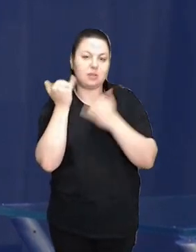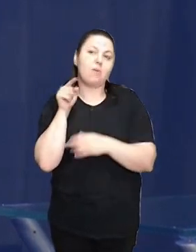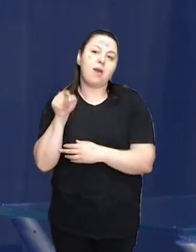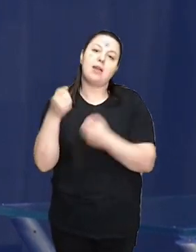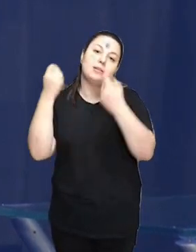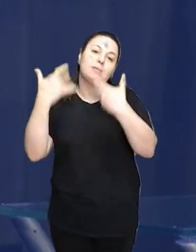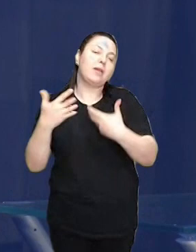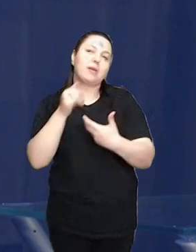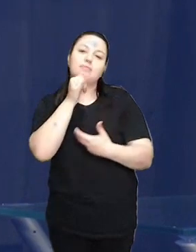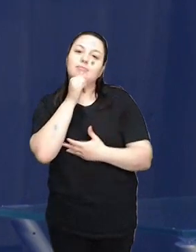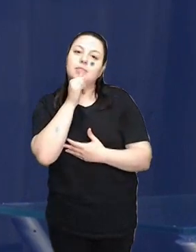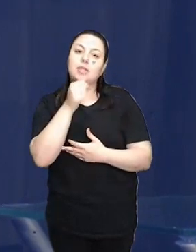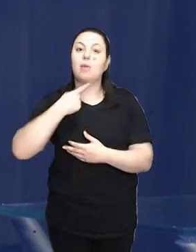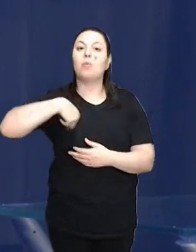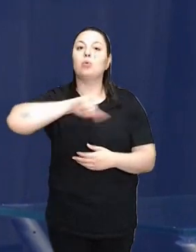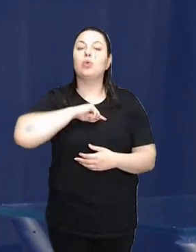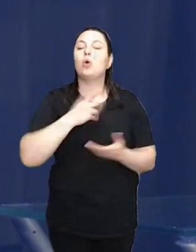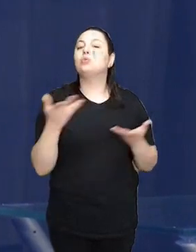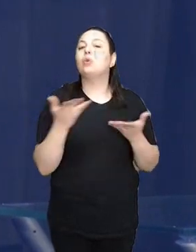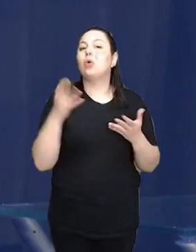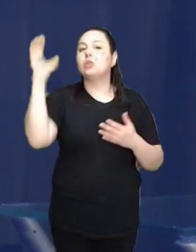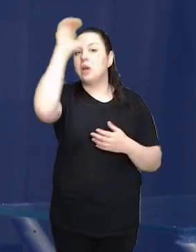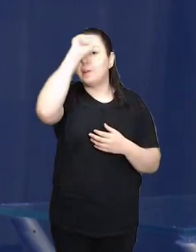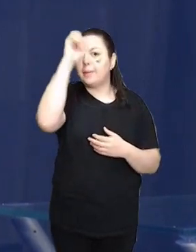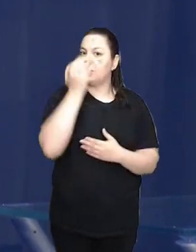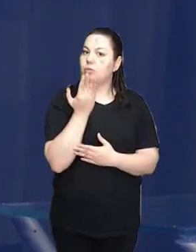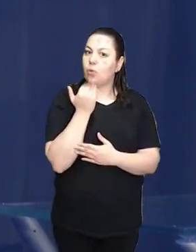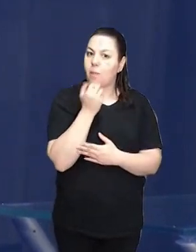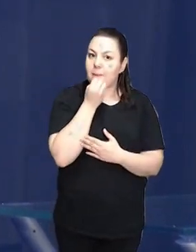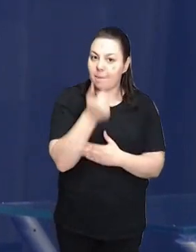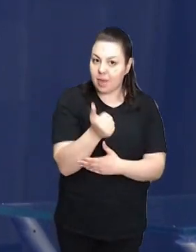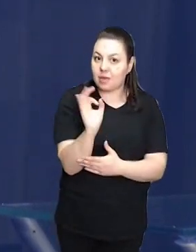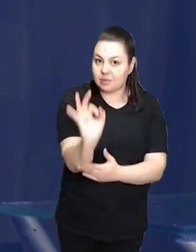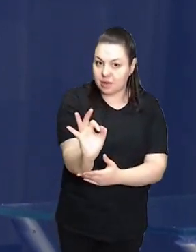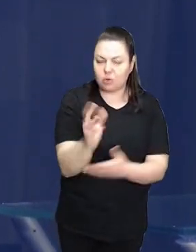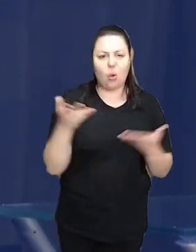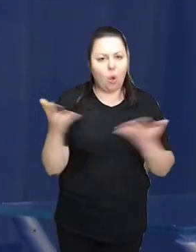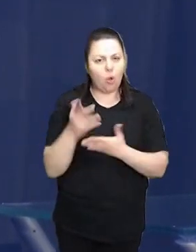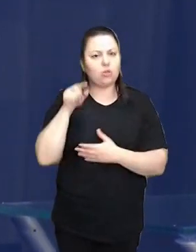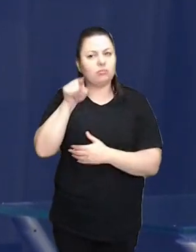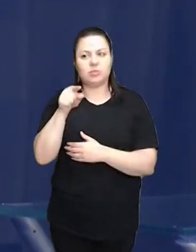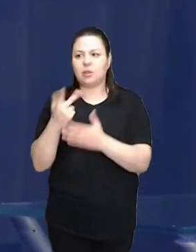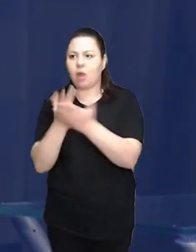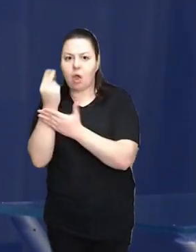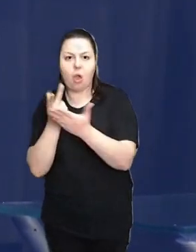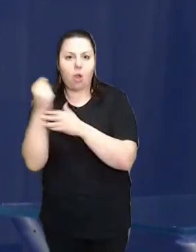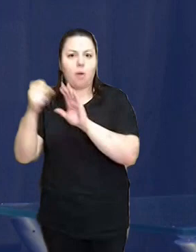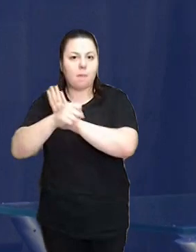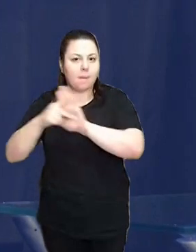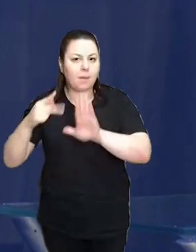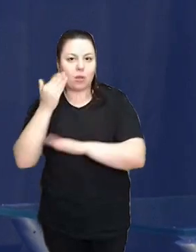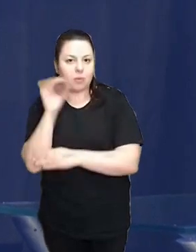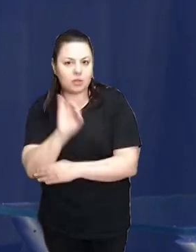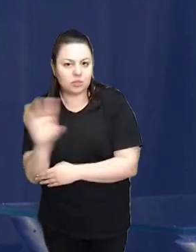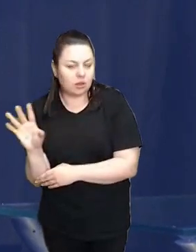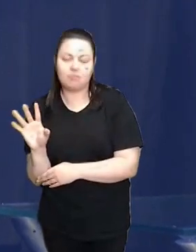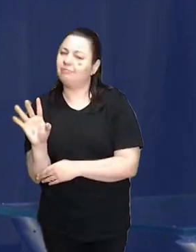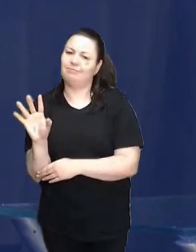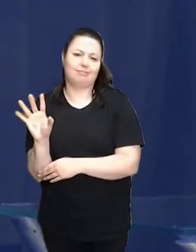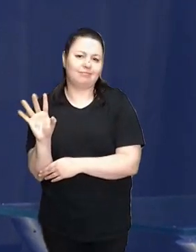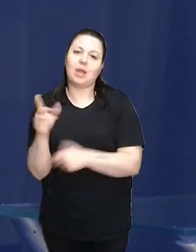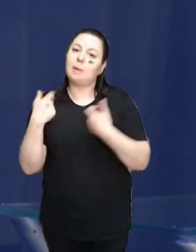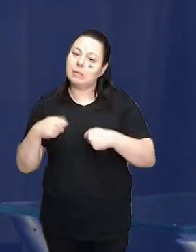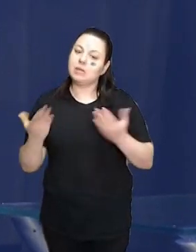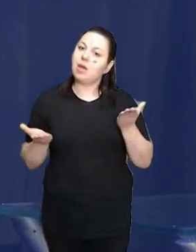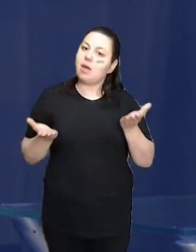hoje em dia você não vai comer só junk food, você vai fazer uma alimentação equilibrada. Ele fala que a gente precisa fazer isso com informação